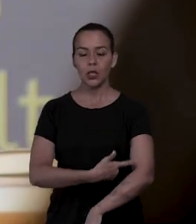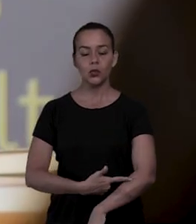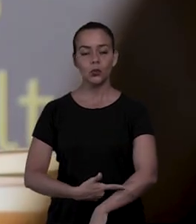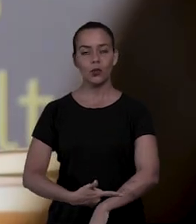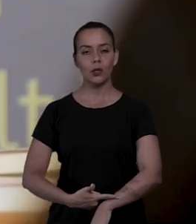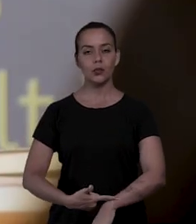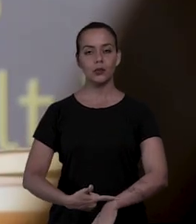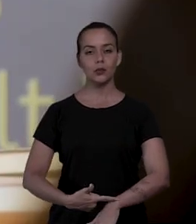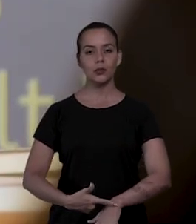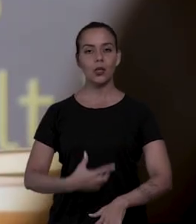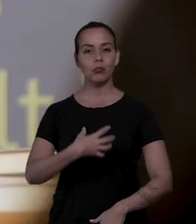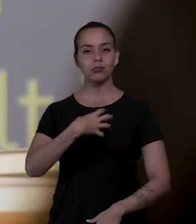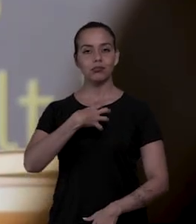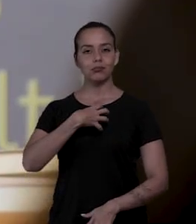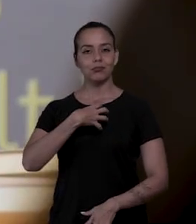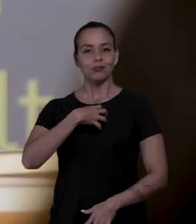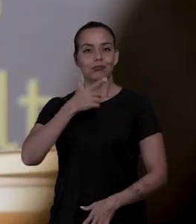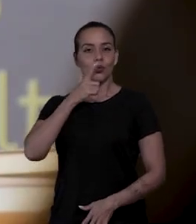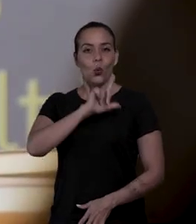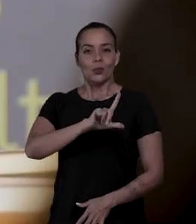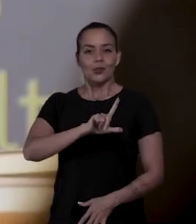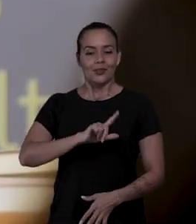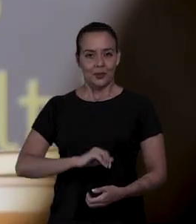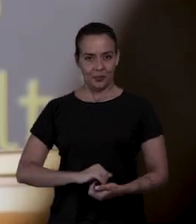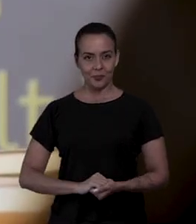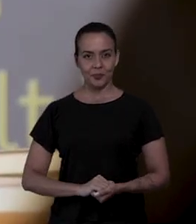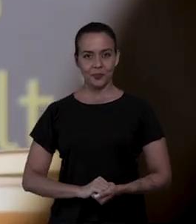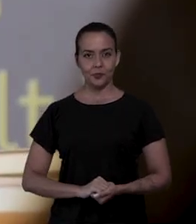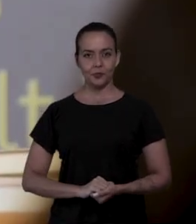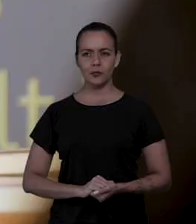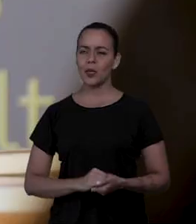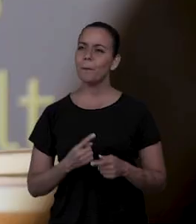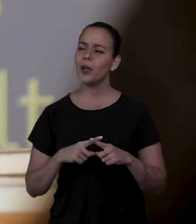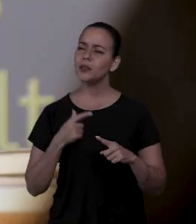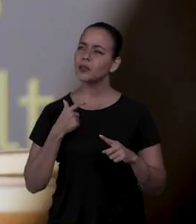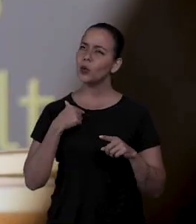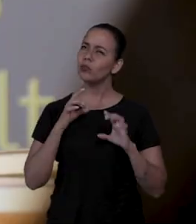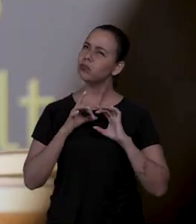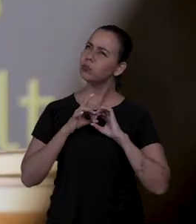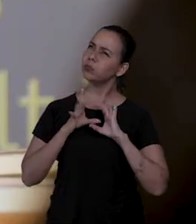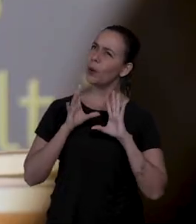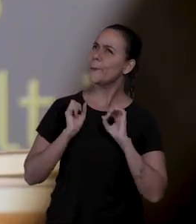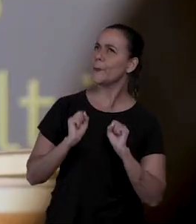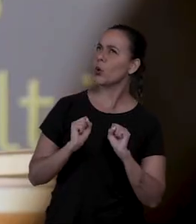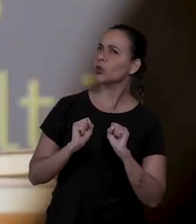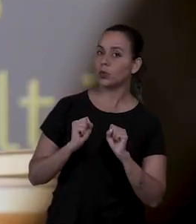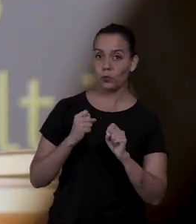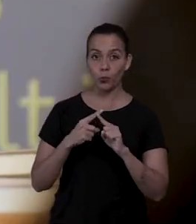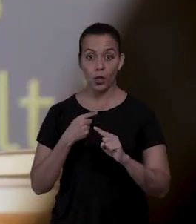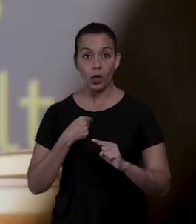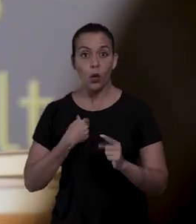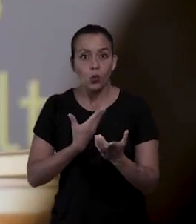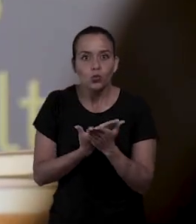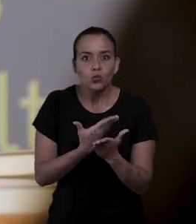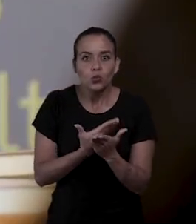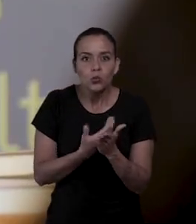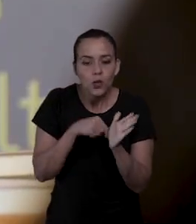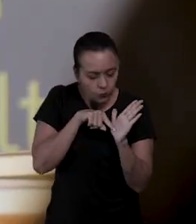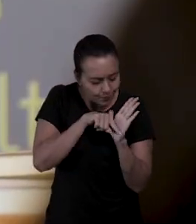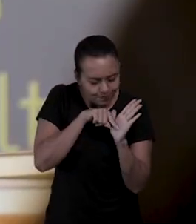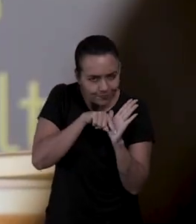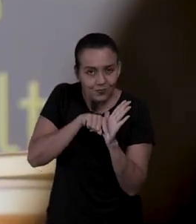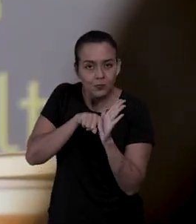e nutricionista. Ela é uma mulher branca. Essa permissão, ela me permite, porque eu estou estudando isso, ela